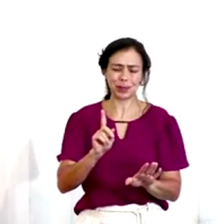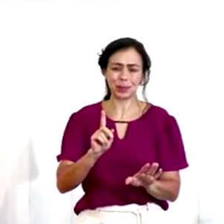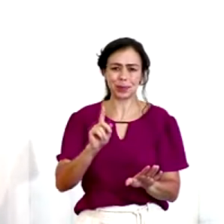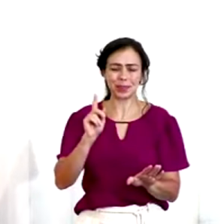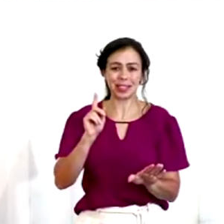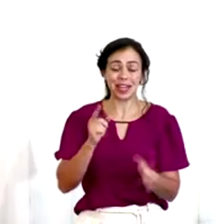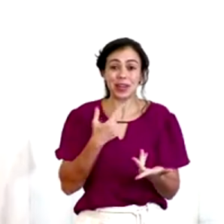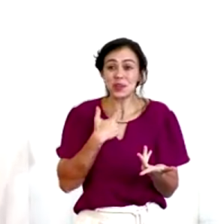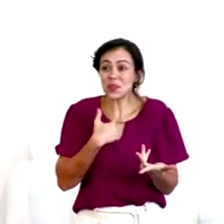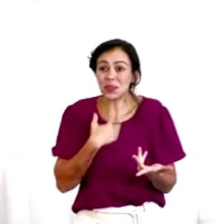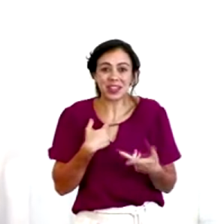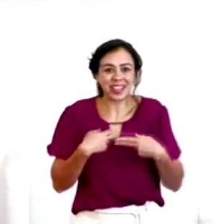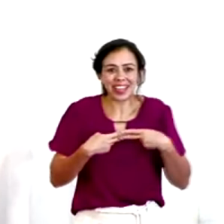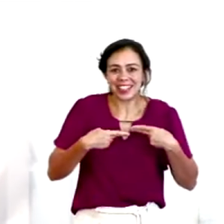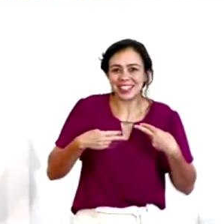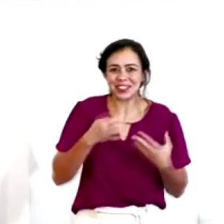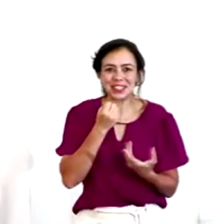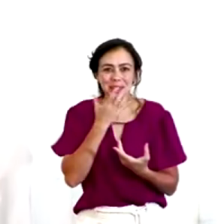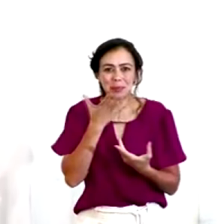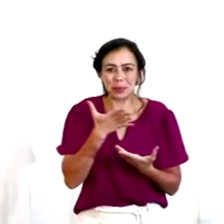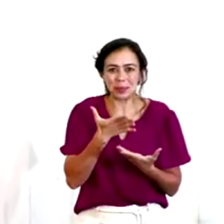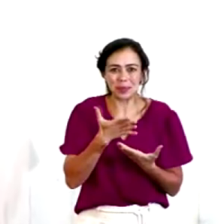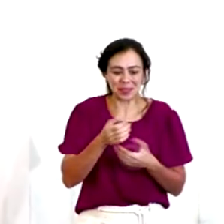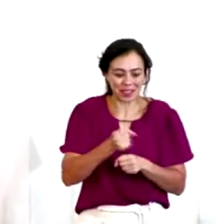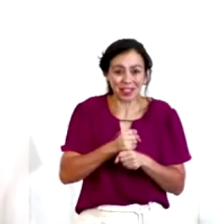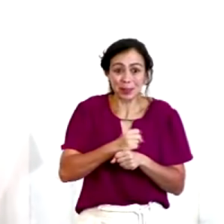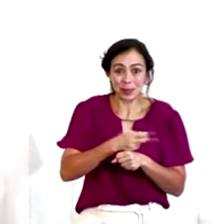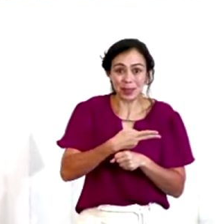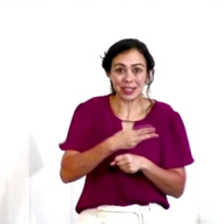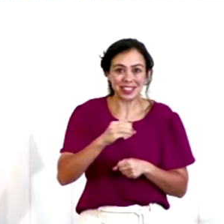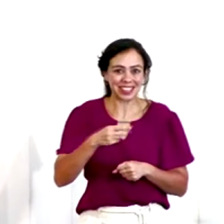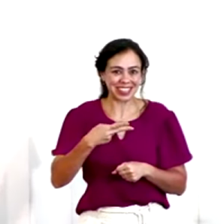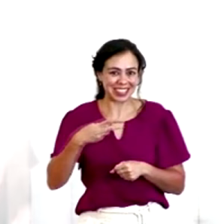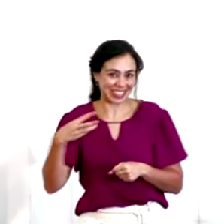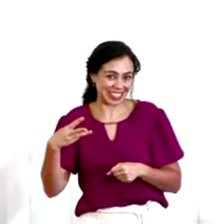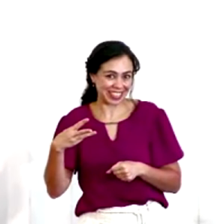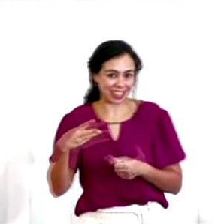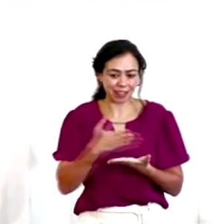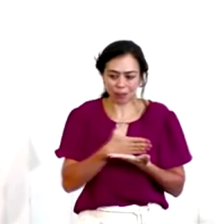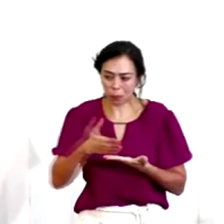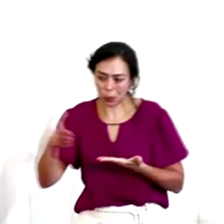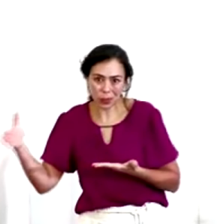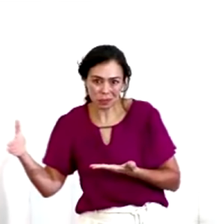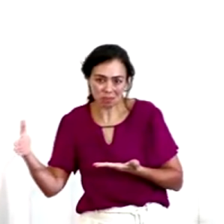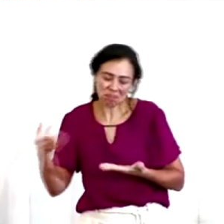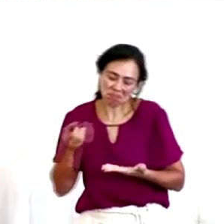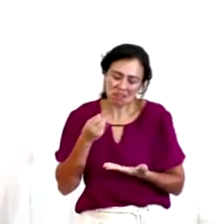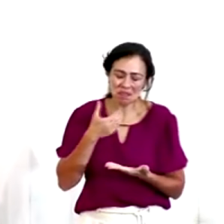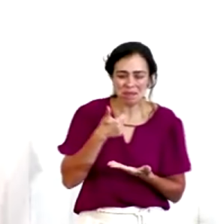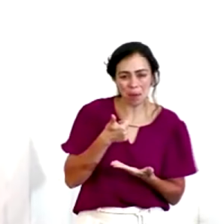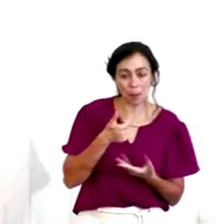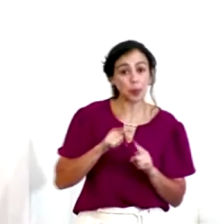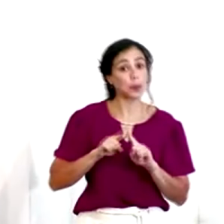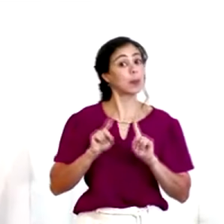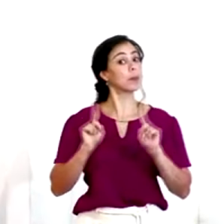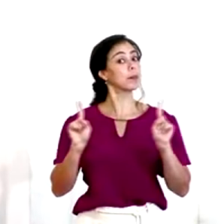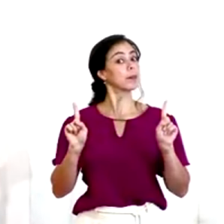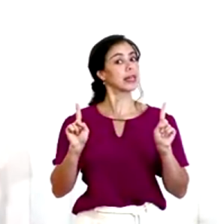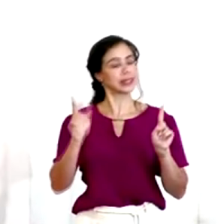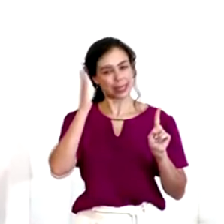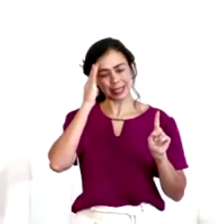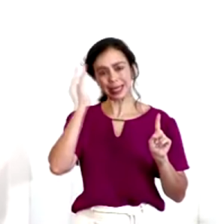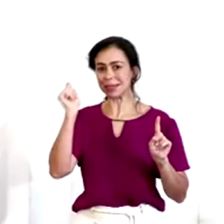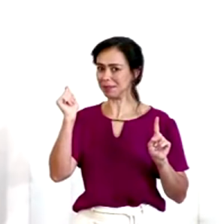por coisas boas durante este ano. No entanto, sabemos que a vida